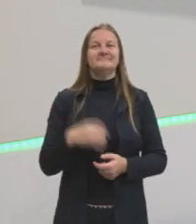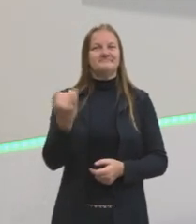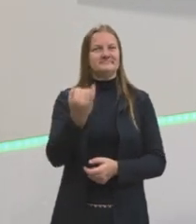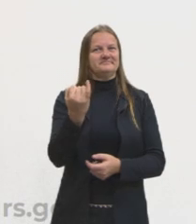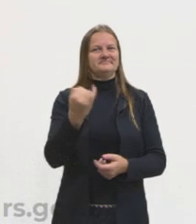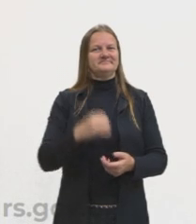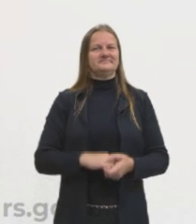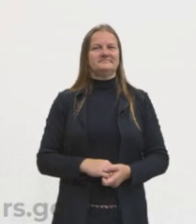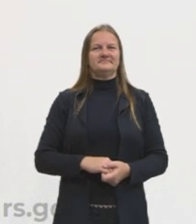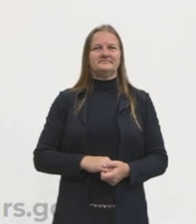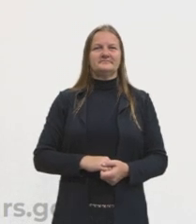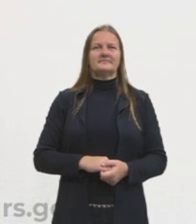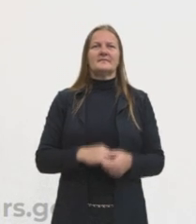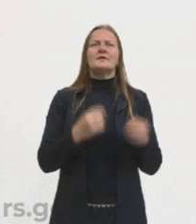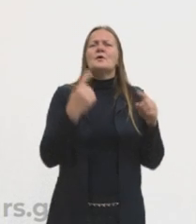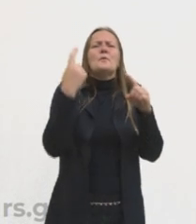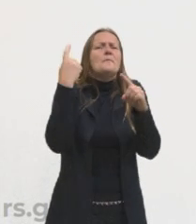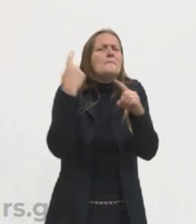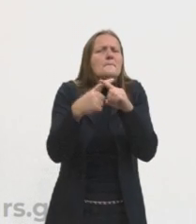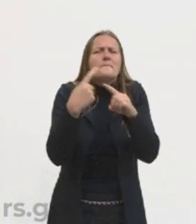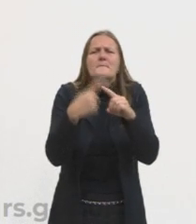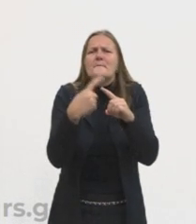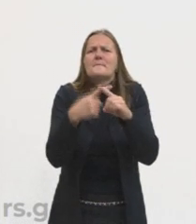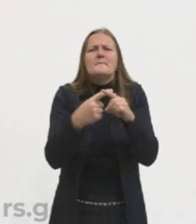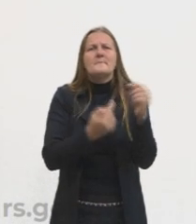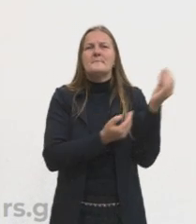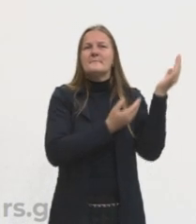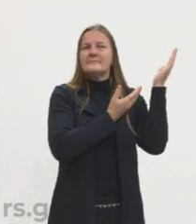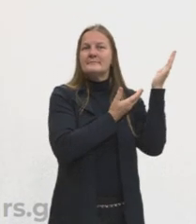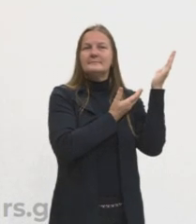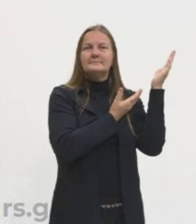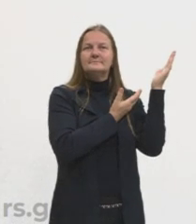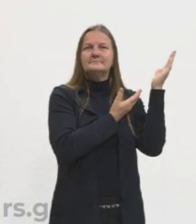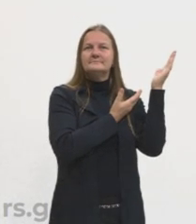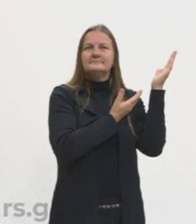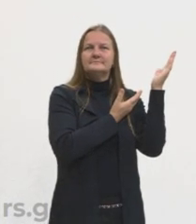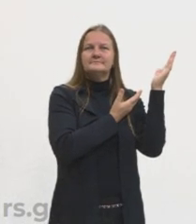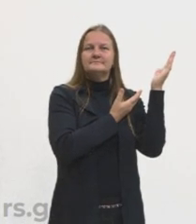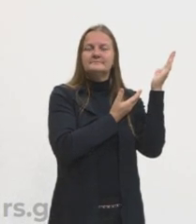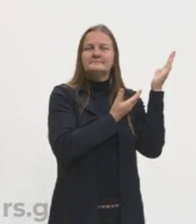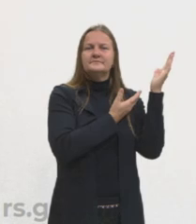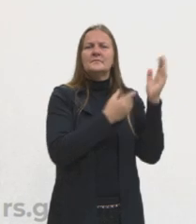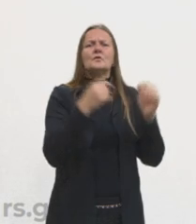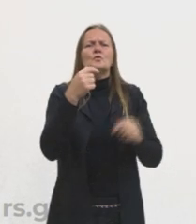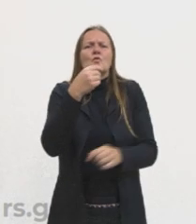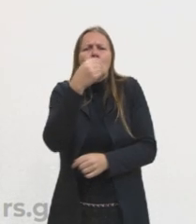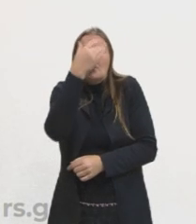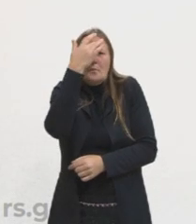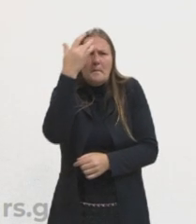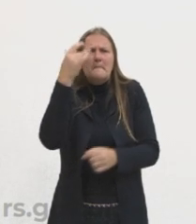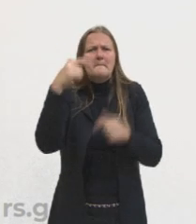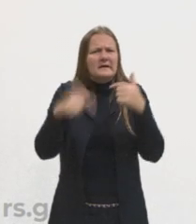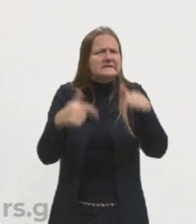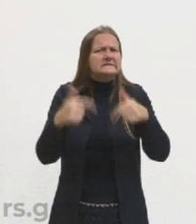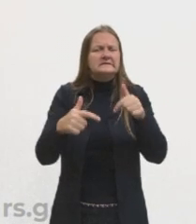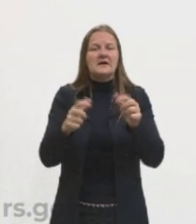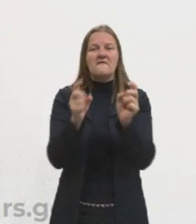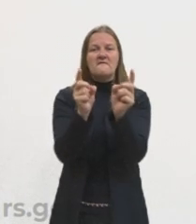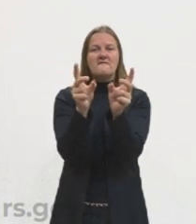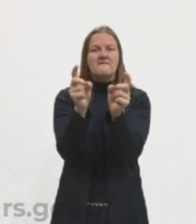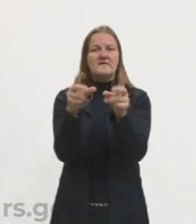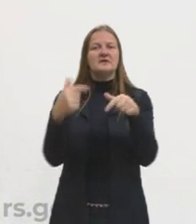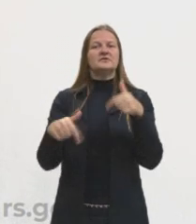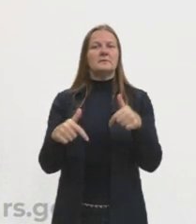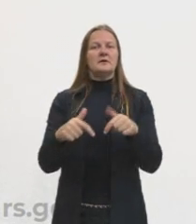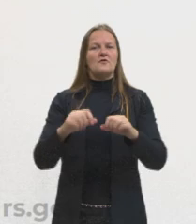trabalho é para questionar para começar essa questão Olha só o trabalhador não vende seu trabalho